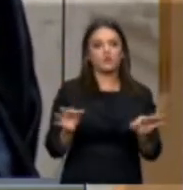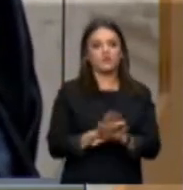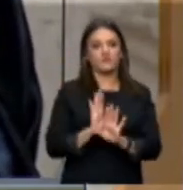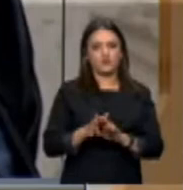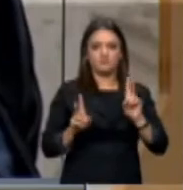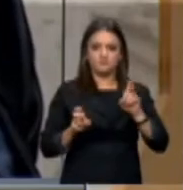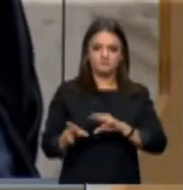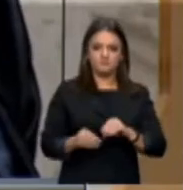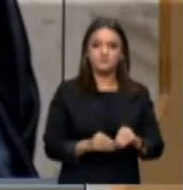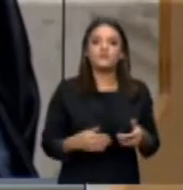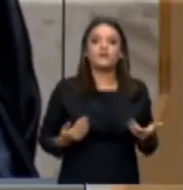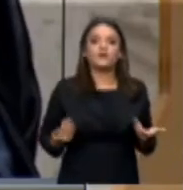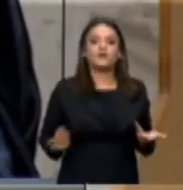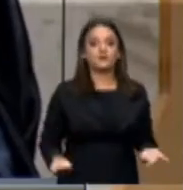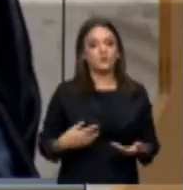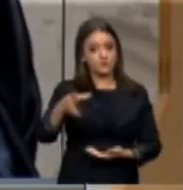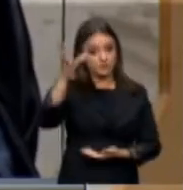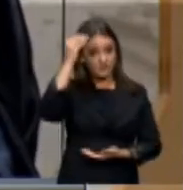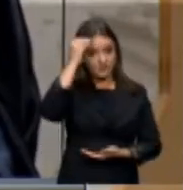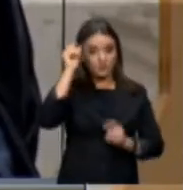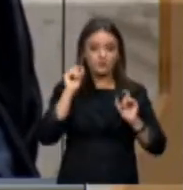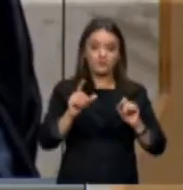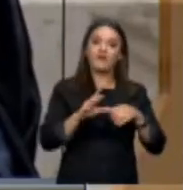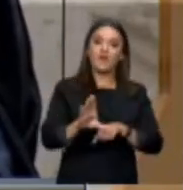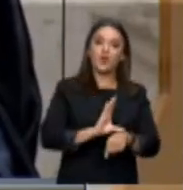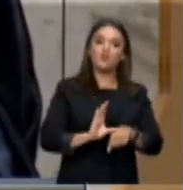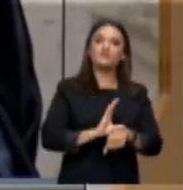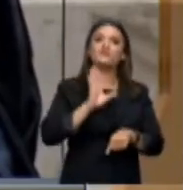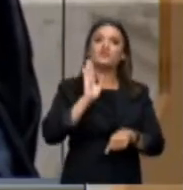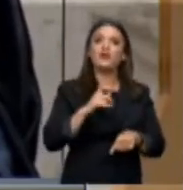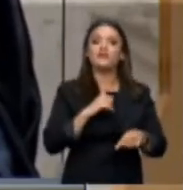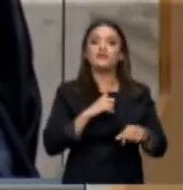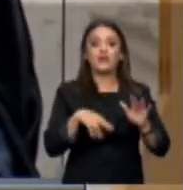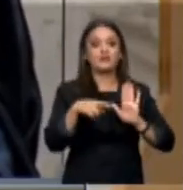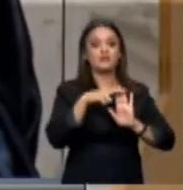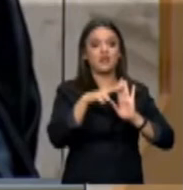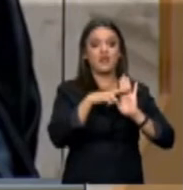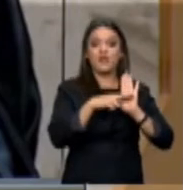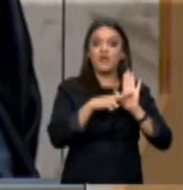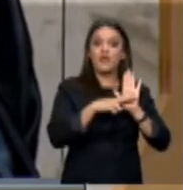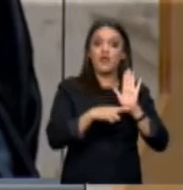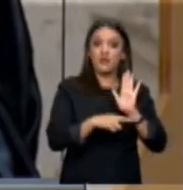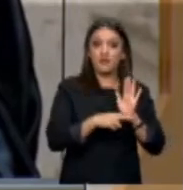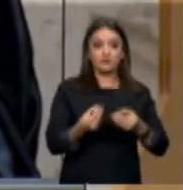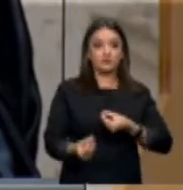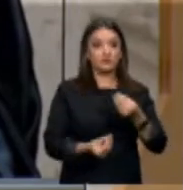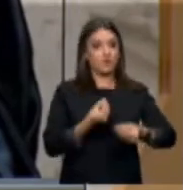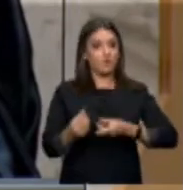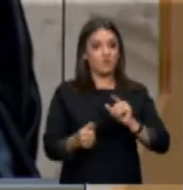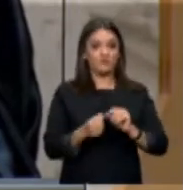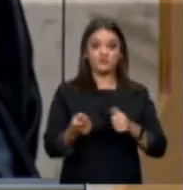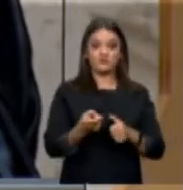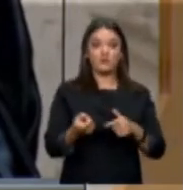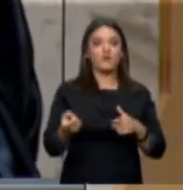seja, entende-se que a Constituição regulamentou as condições para a satisfação dos precatórios e não